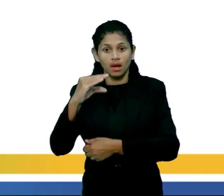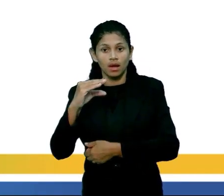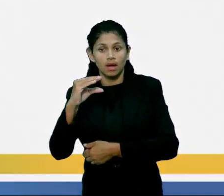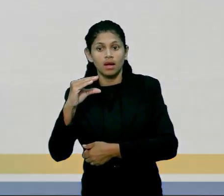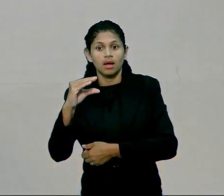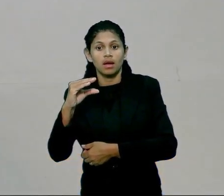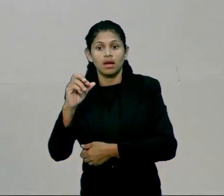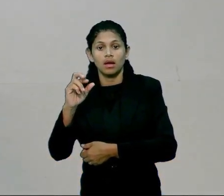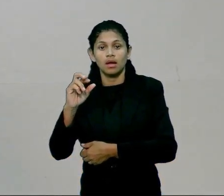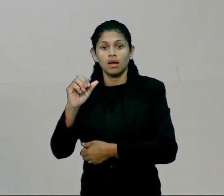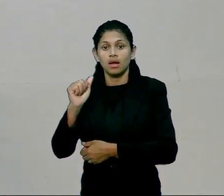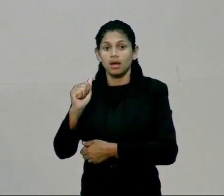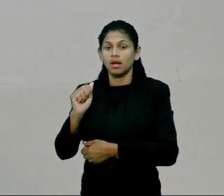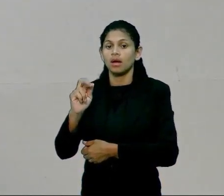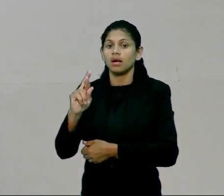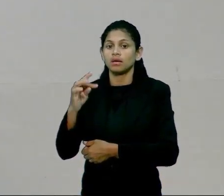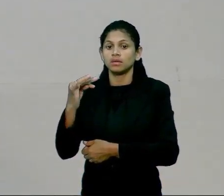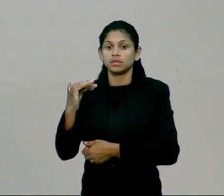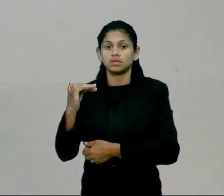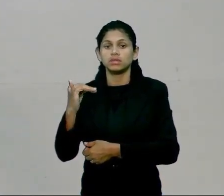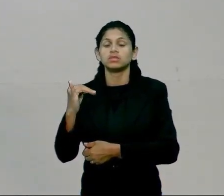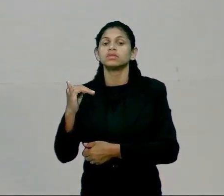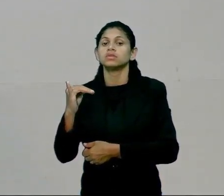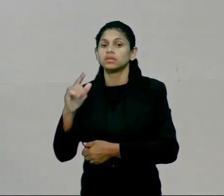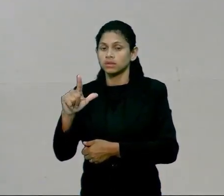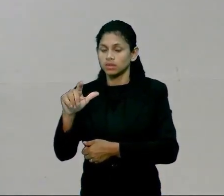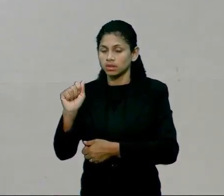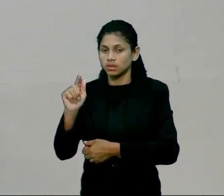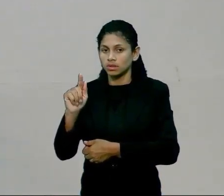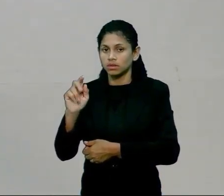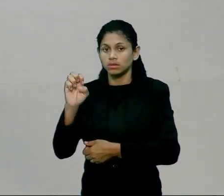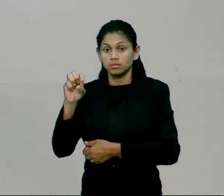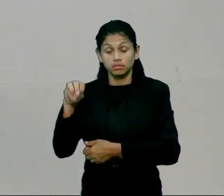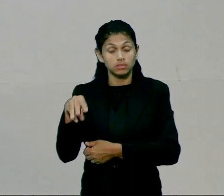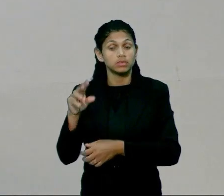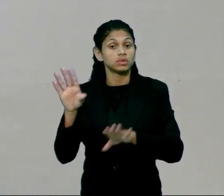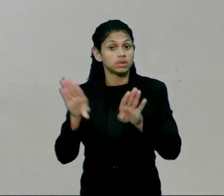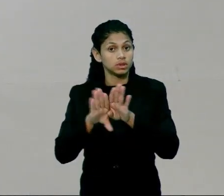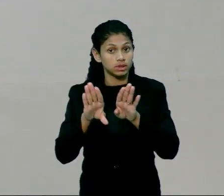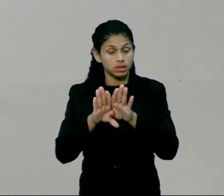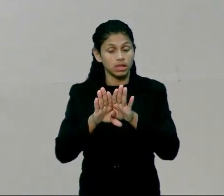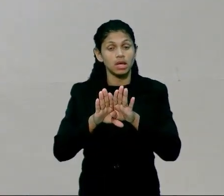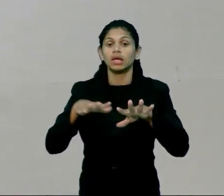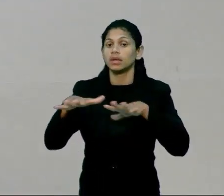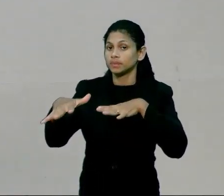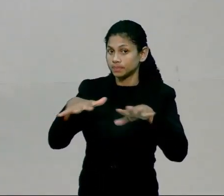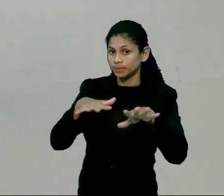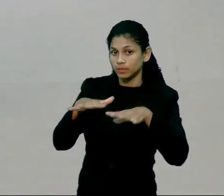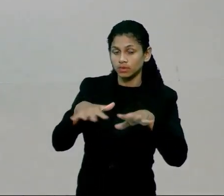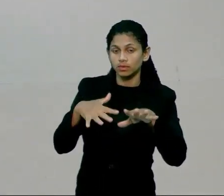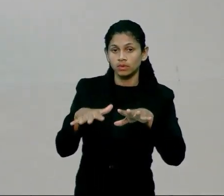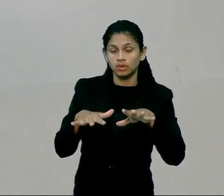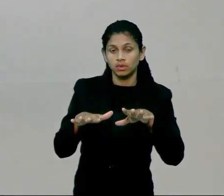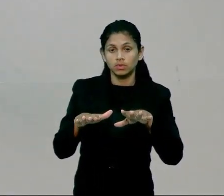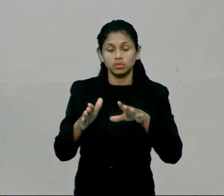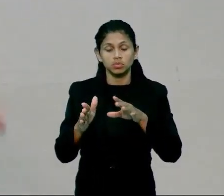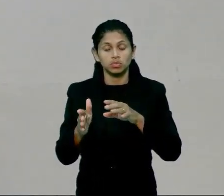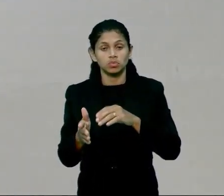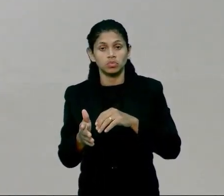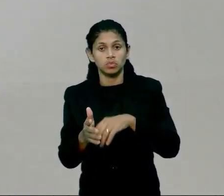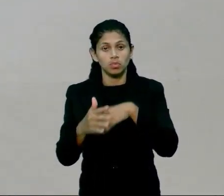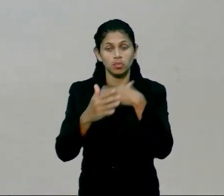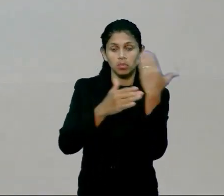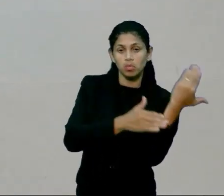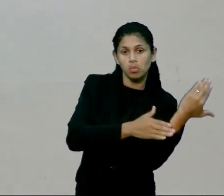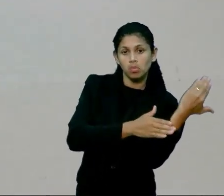tem um semi-movimento, no caso aqui, ó, coluna vertebral, o nosso disco intravertebral. Eu consigo mexer minha coluna para um lado. A